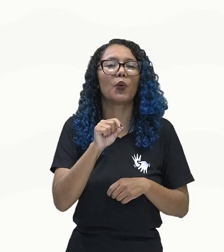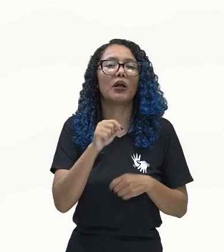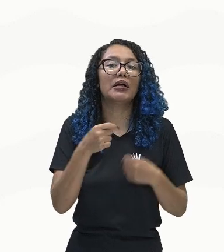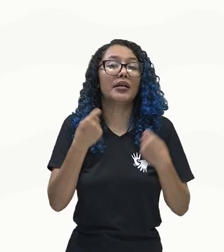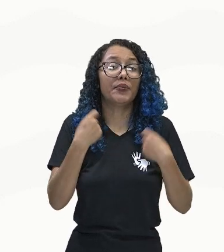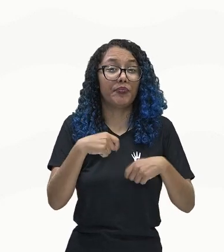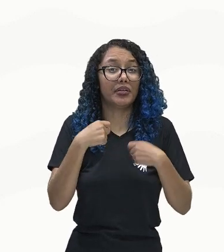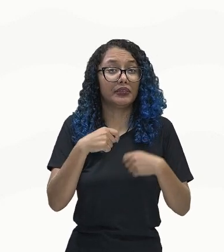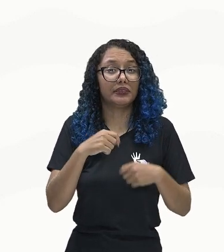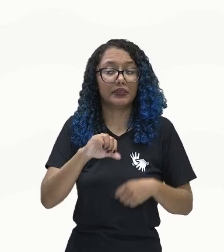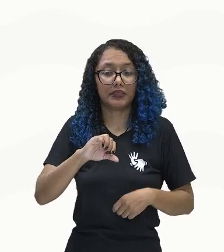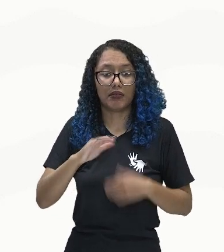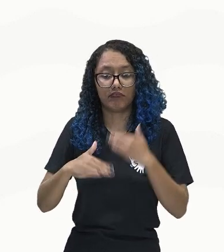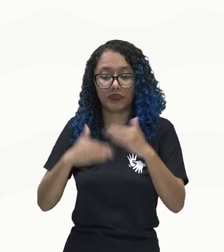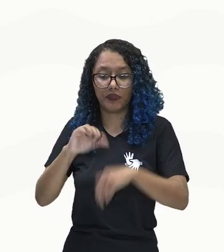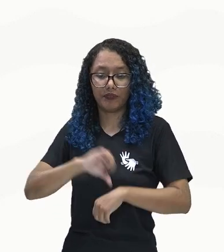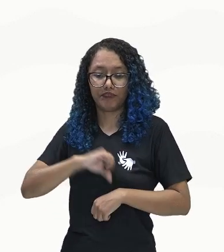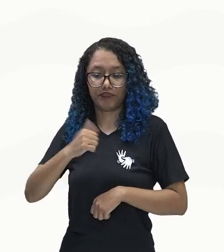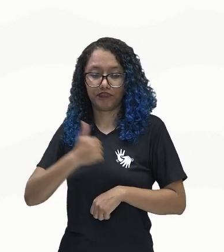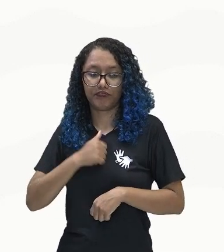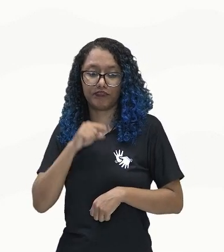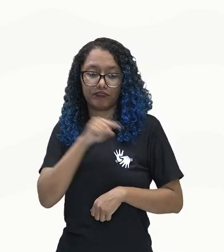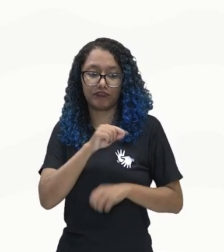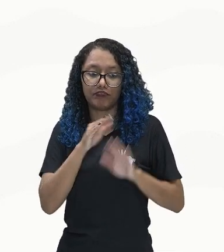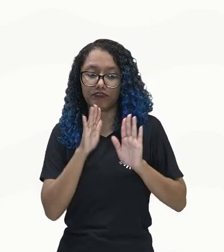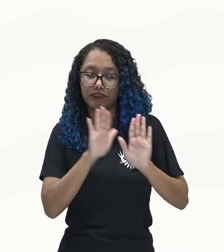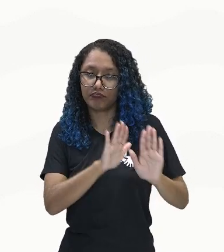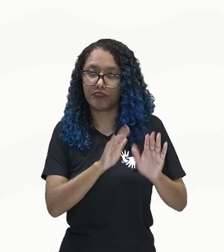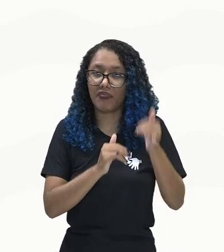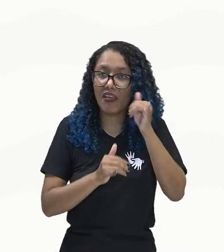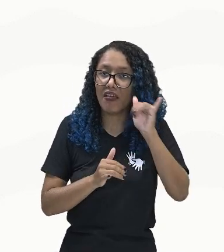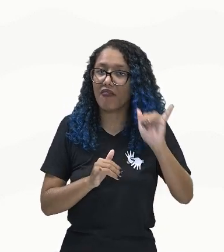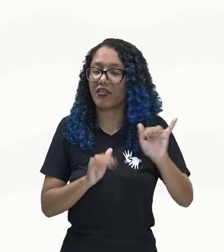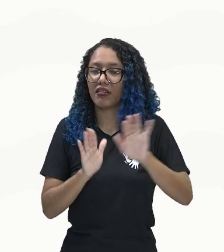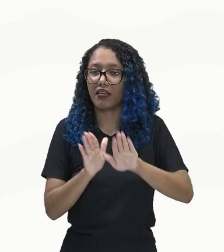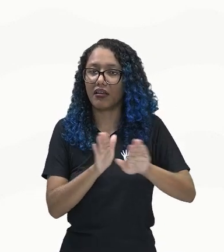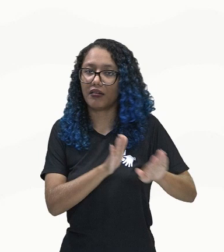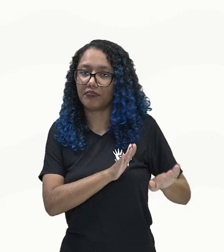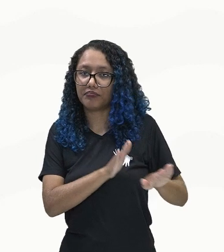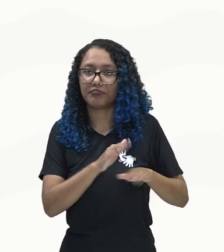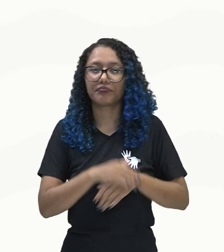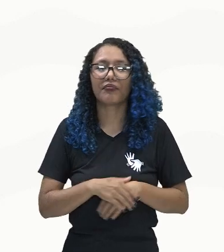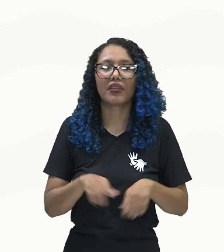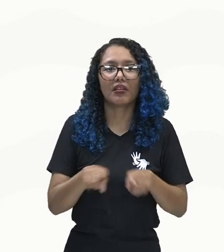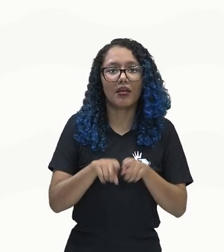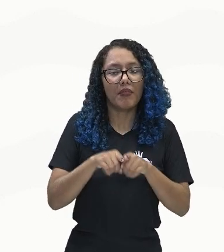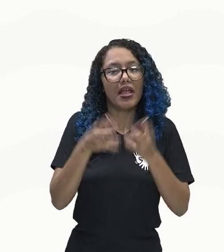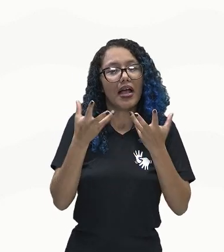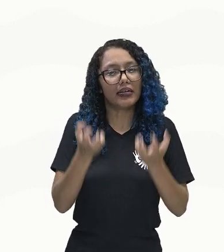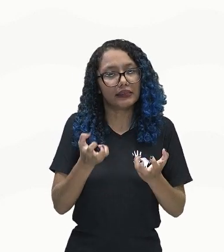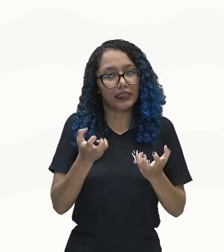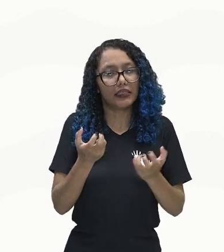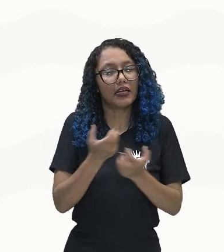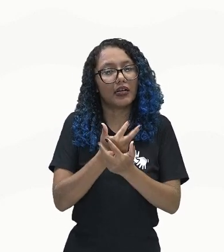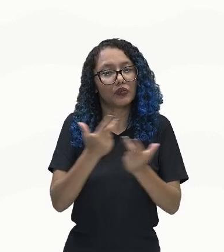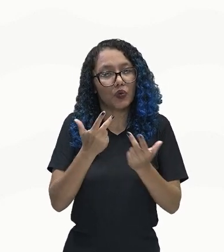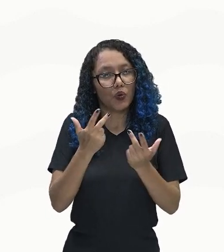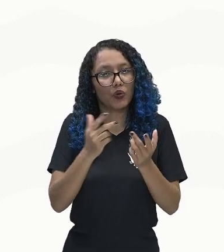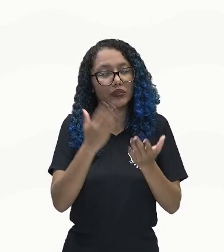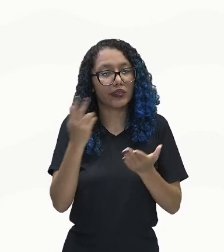essa autoestima para conseguir sair. Então, aceitar os eventos do passado, precisamos aceitar